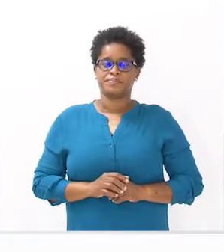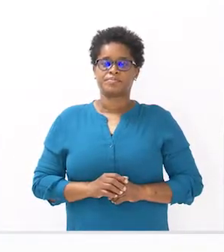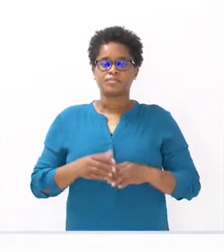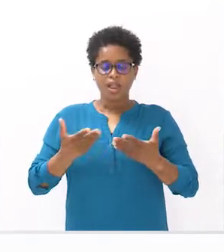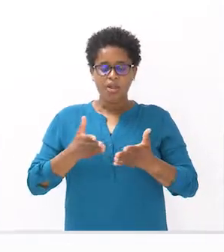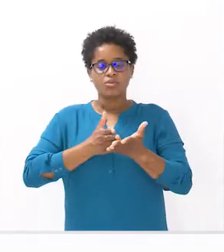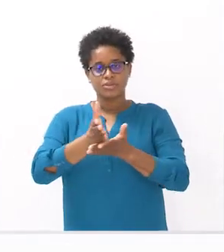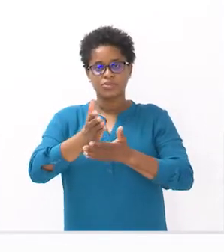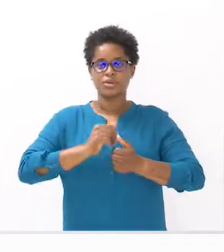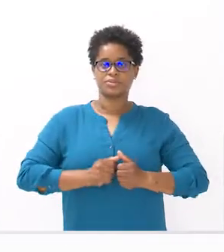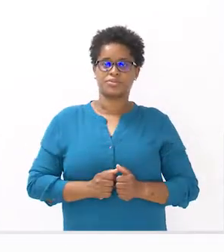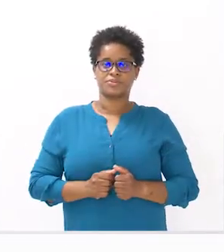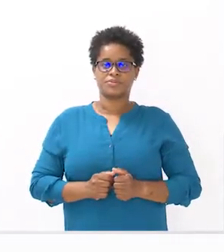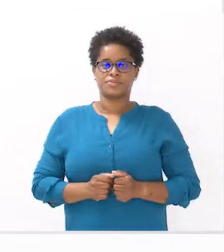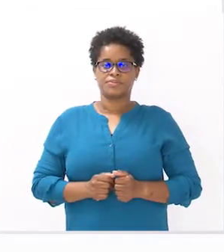Avancemos.